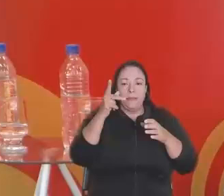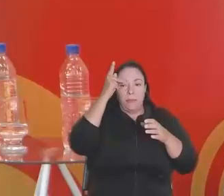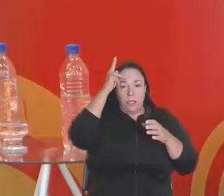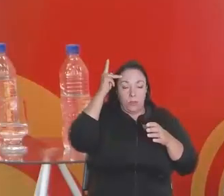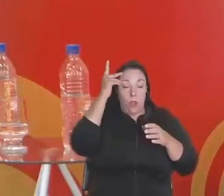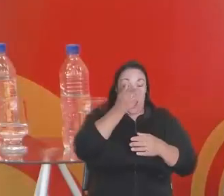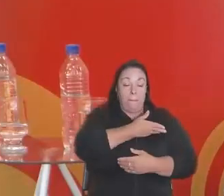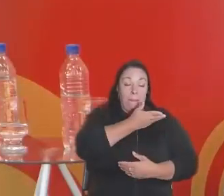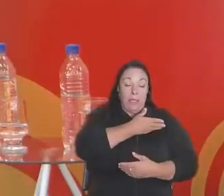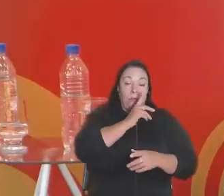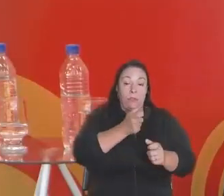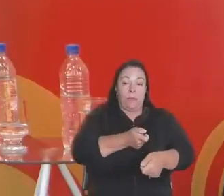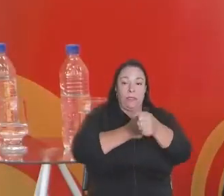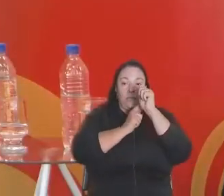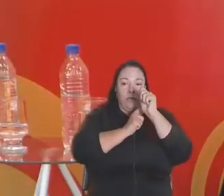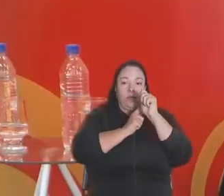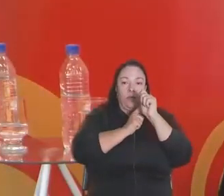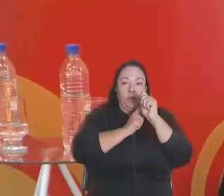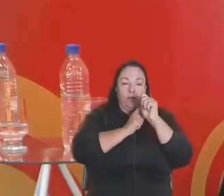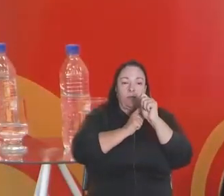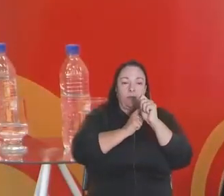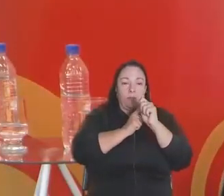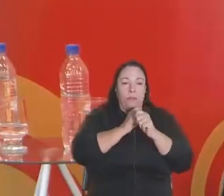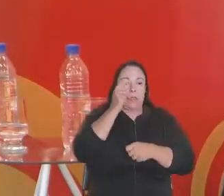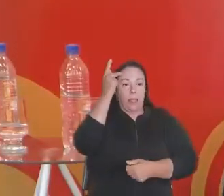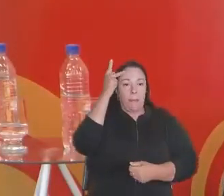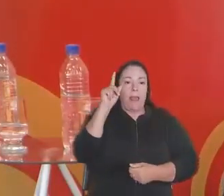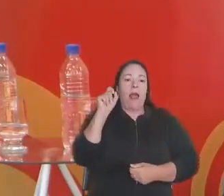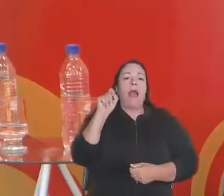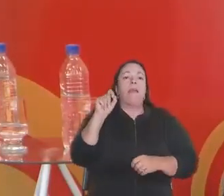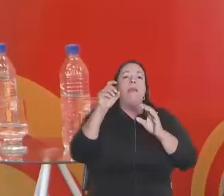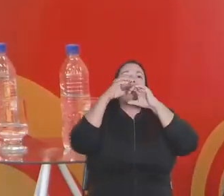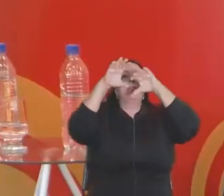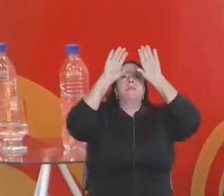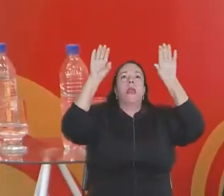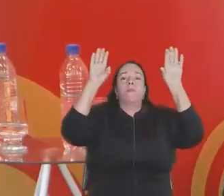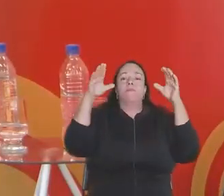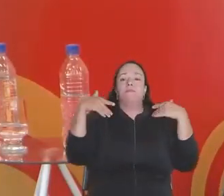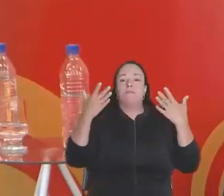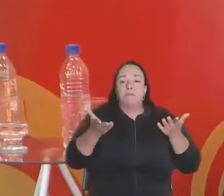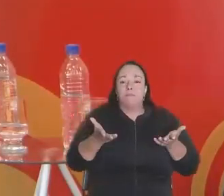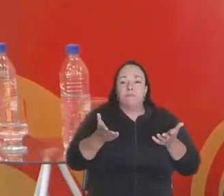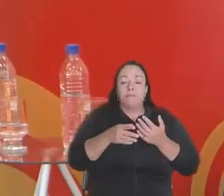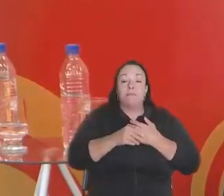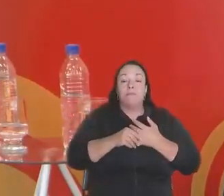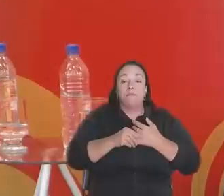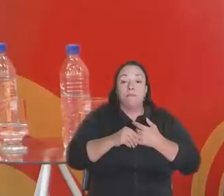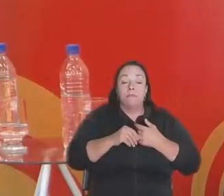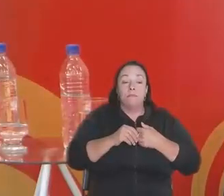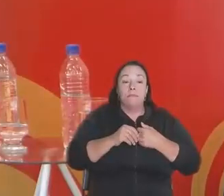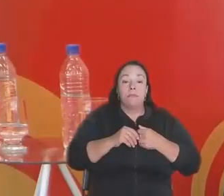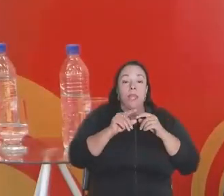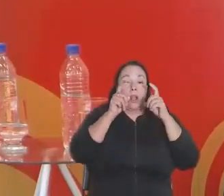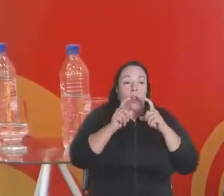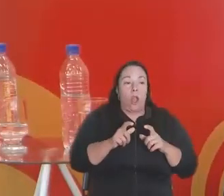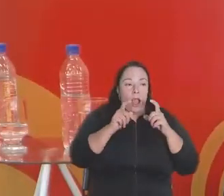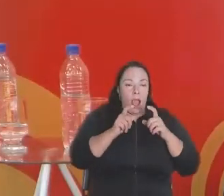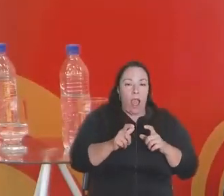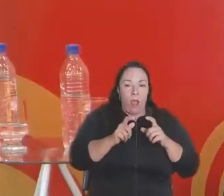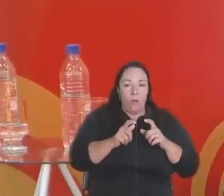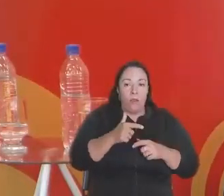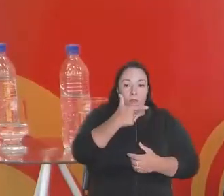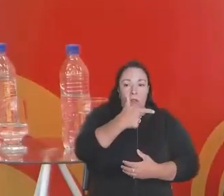Nós temos amigos pescadores e praquecel. Né? Então, foi uma pescaria assim, para chegar lá no local, nós fomos